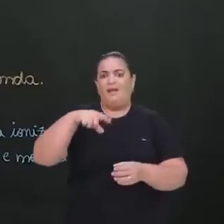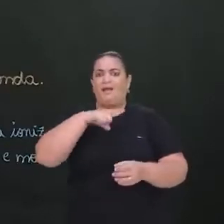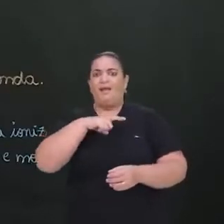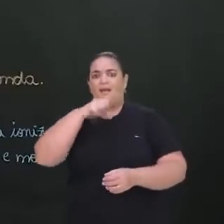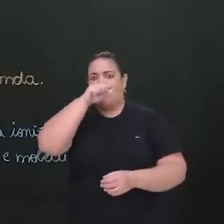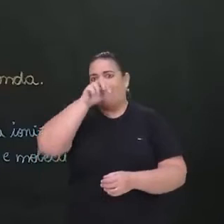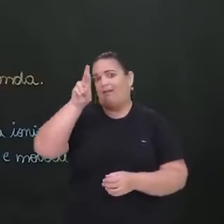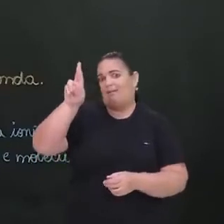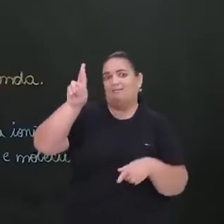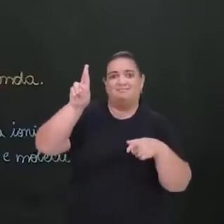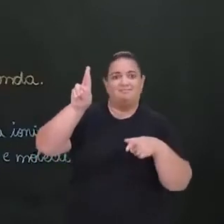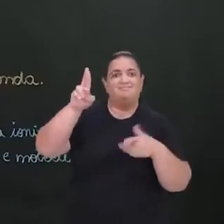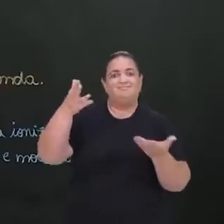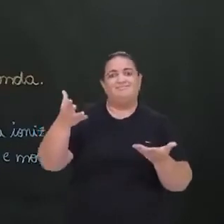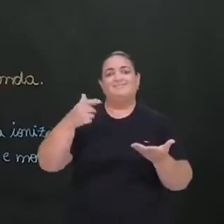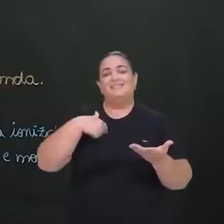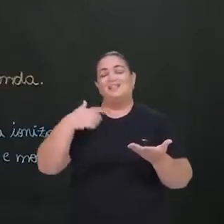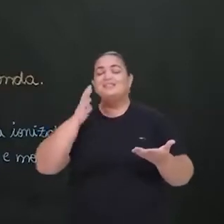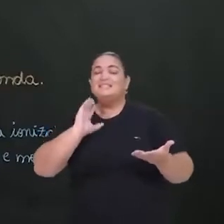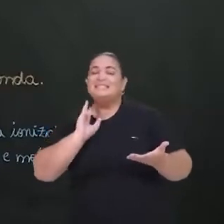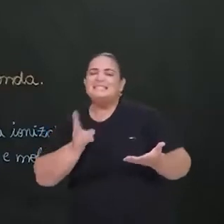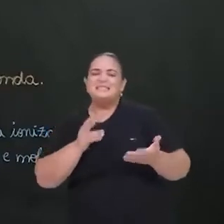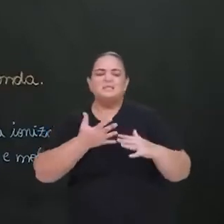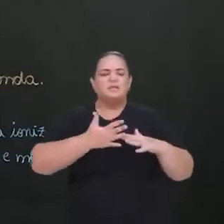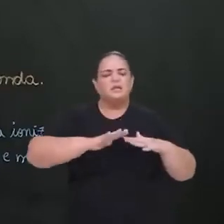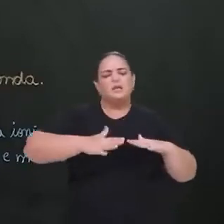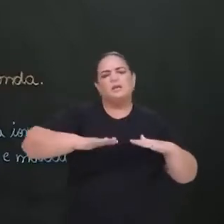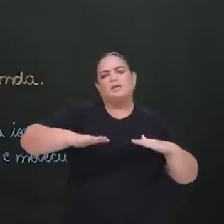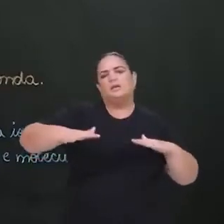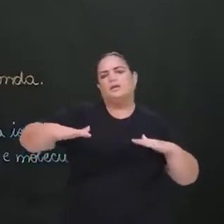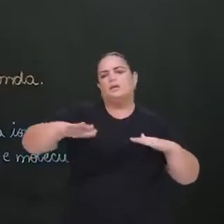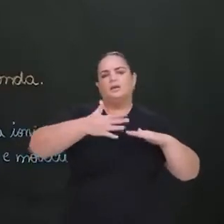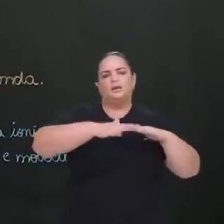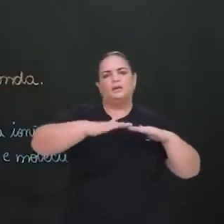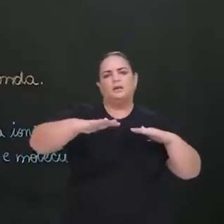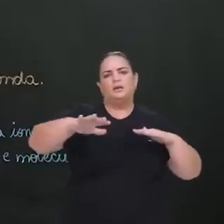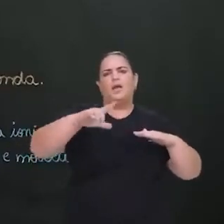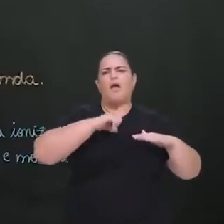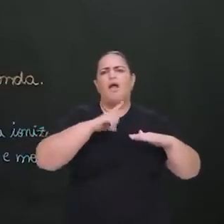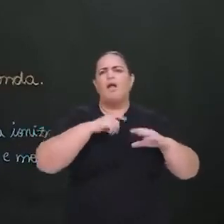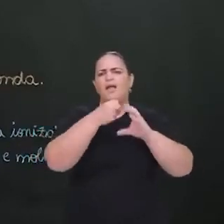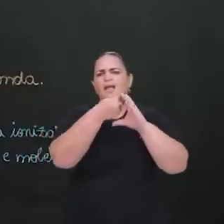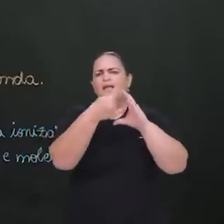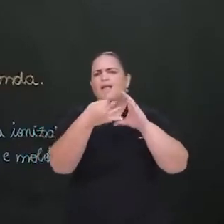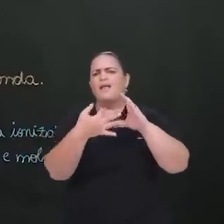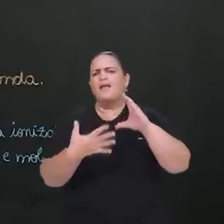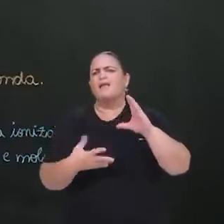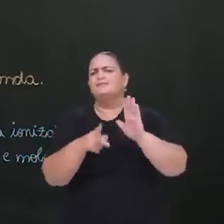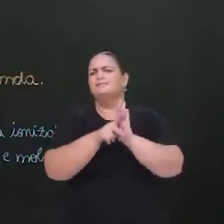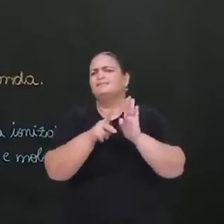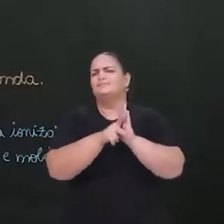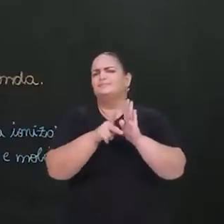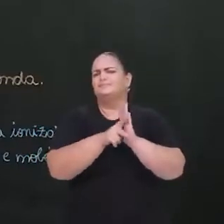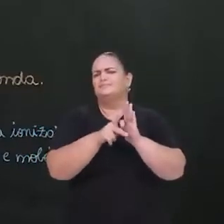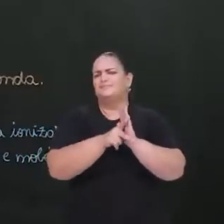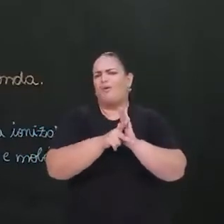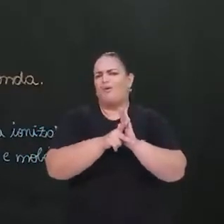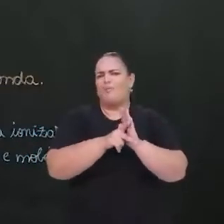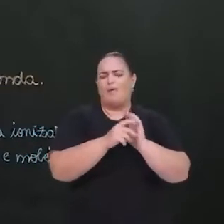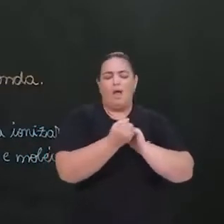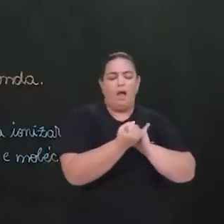onde tem ar, onde tem atmosfera. E elas estão se movimentando e essas ondas, elas têm uma característica. Elas vão ter